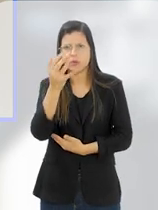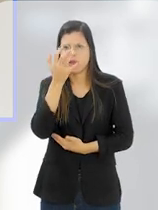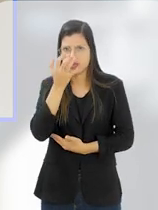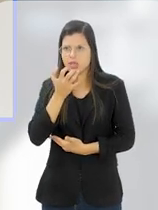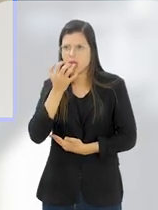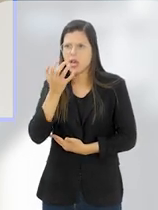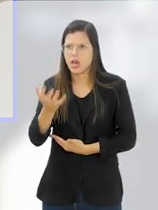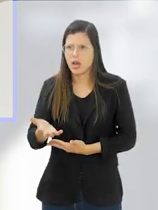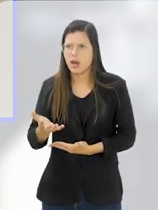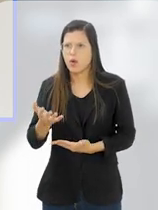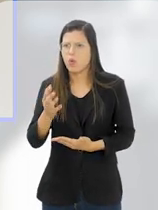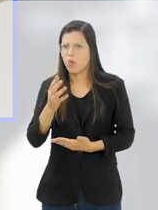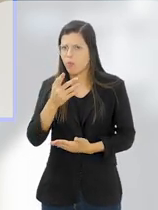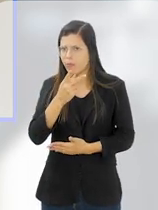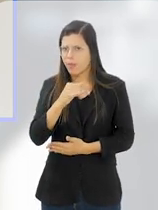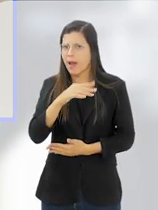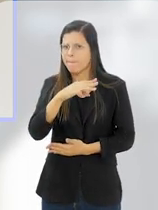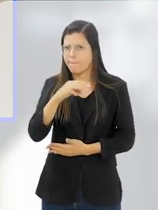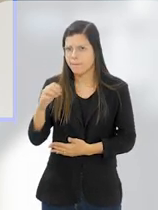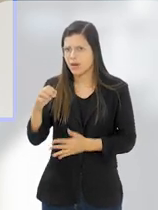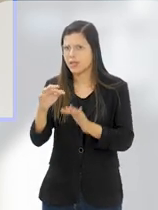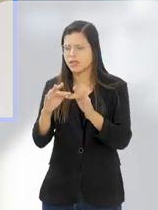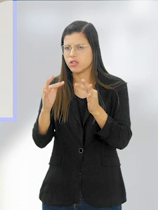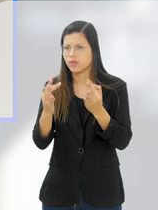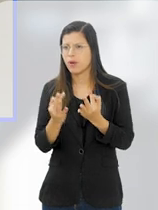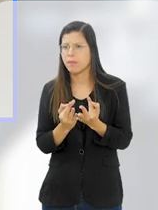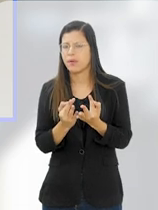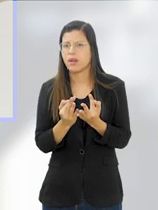sério, muito sério. Esses pais